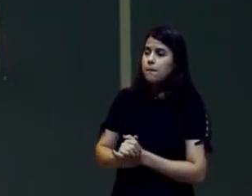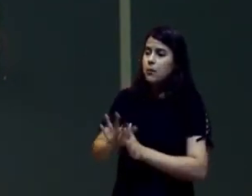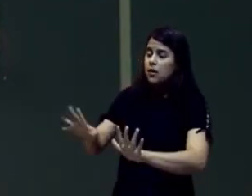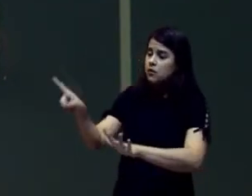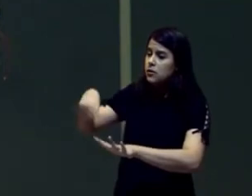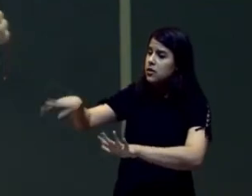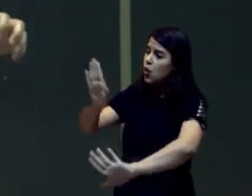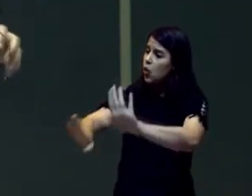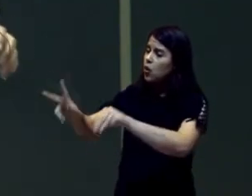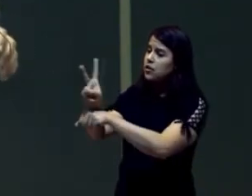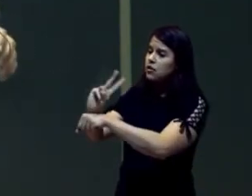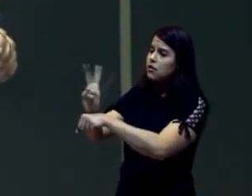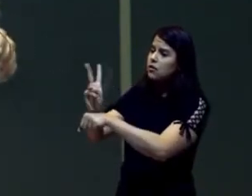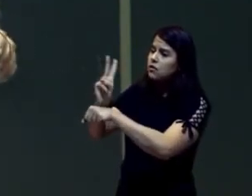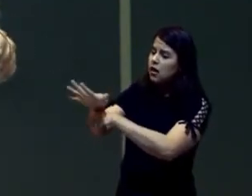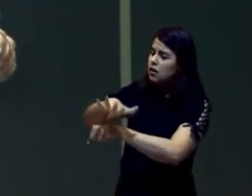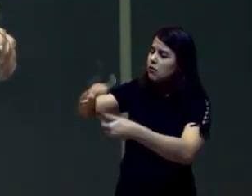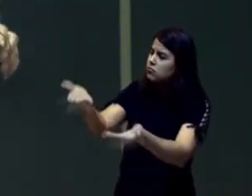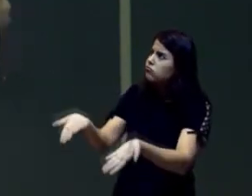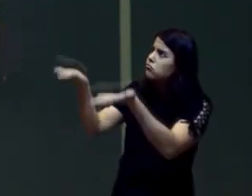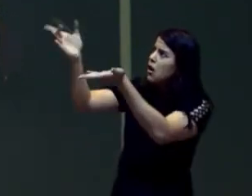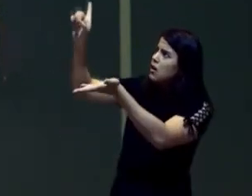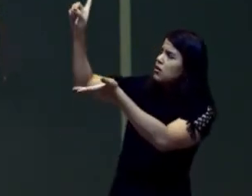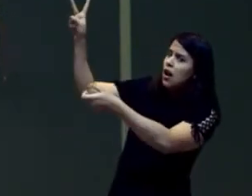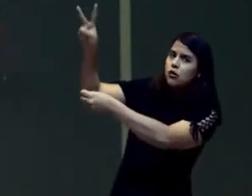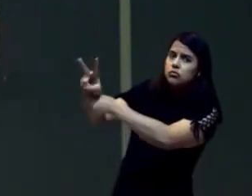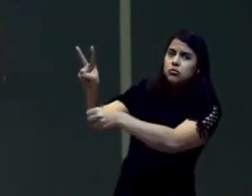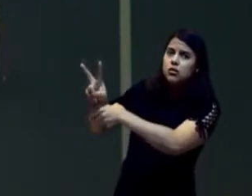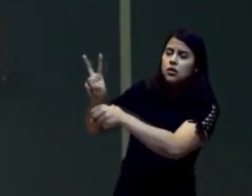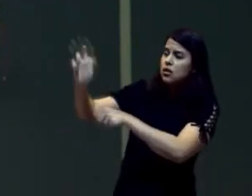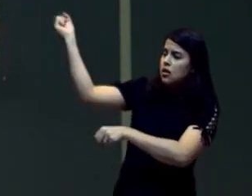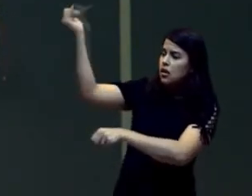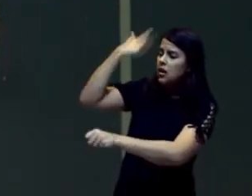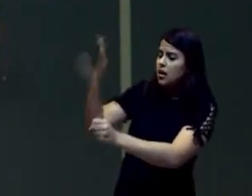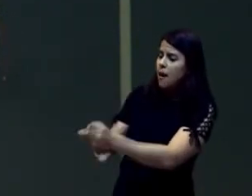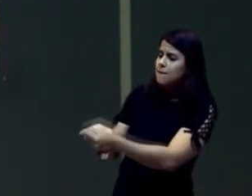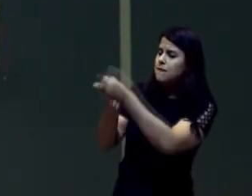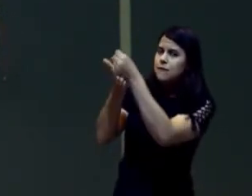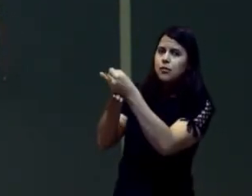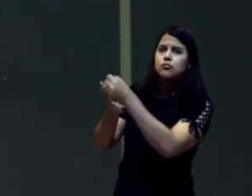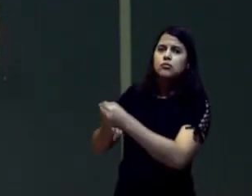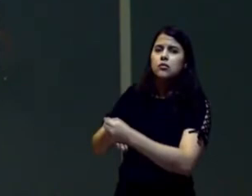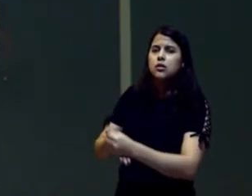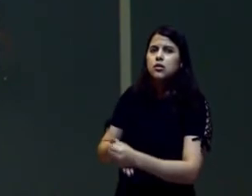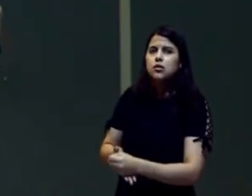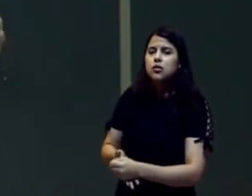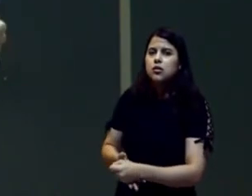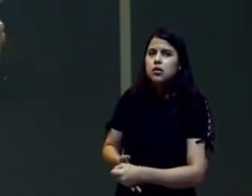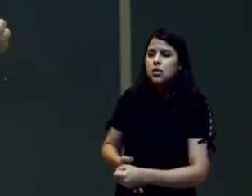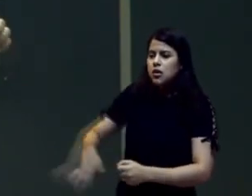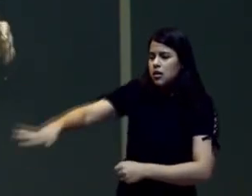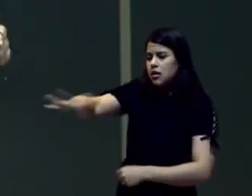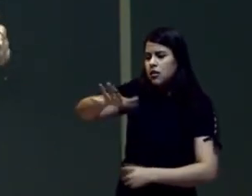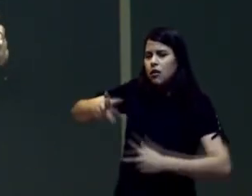Deus e a palavra da sua graça, que tem poder para edificá-los e dar herança entre todos os que